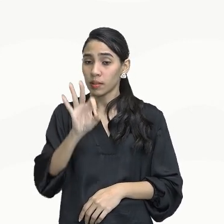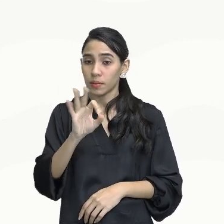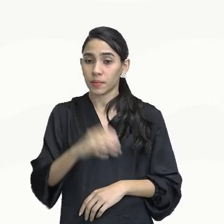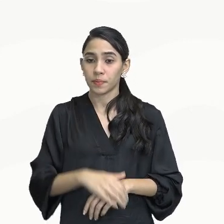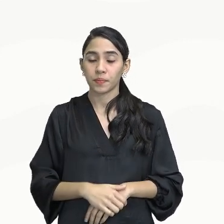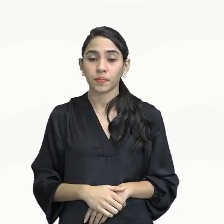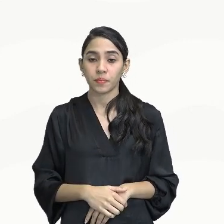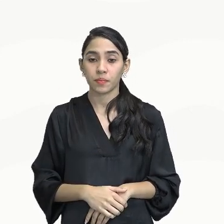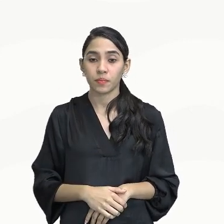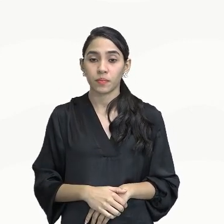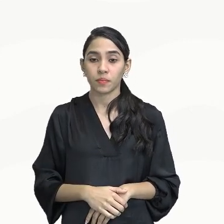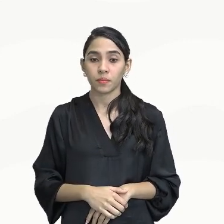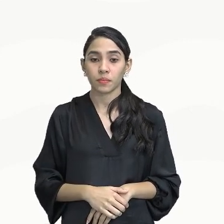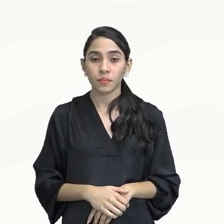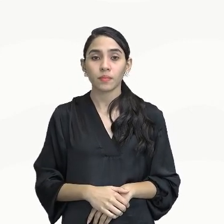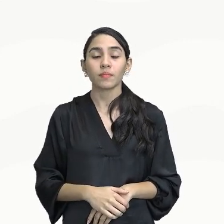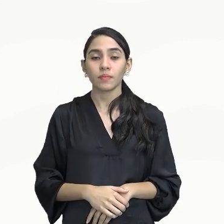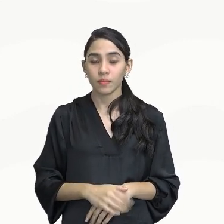25%.